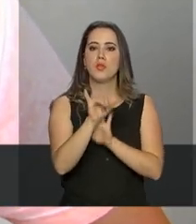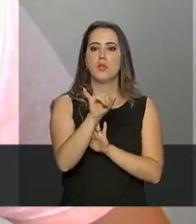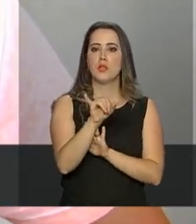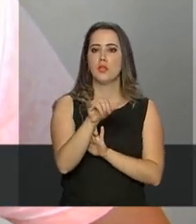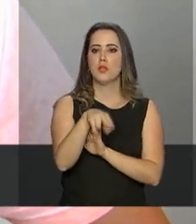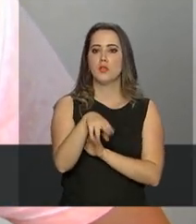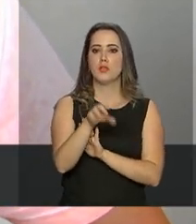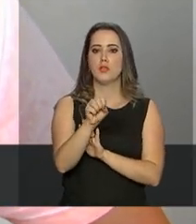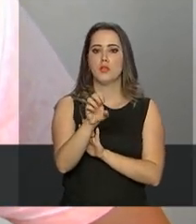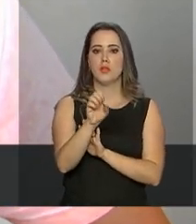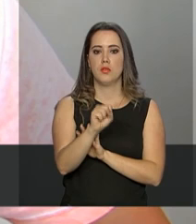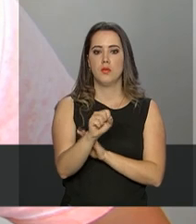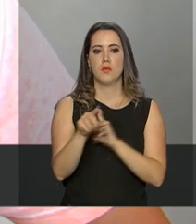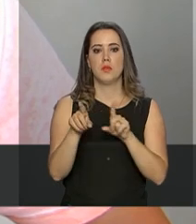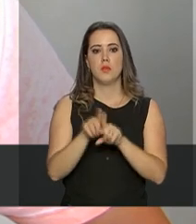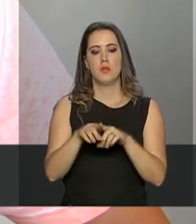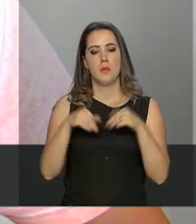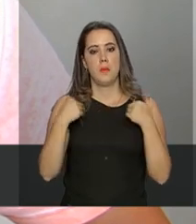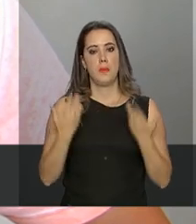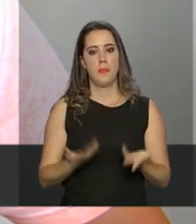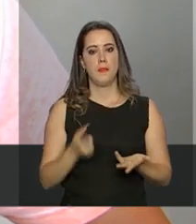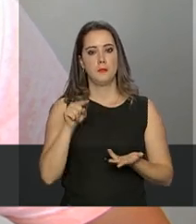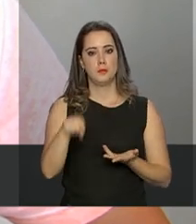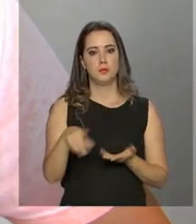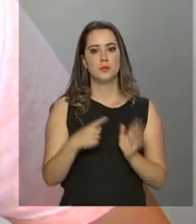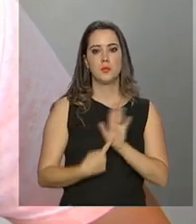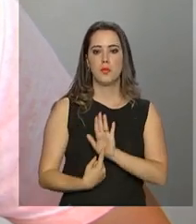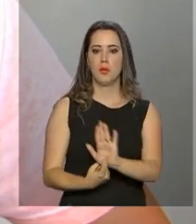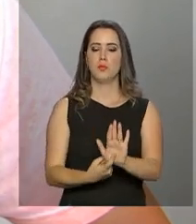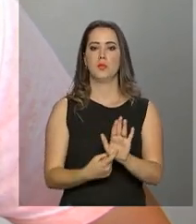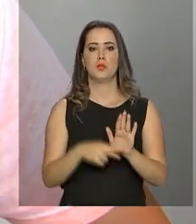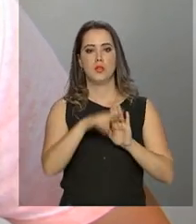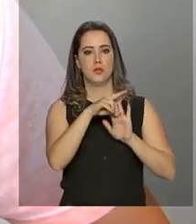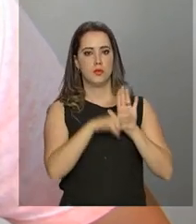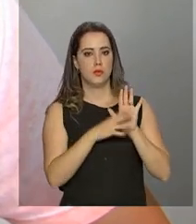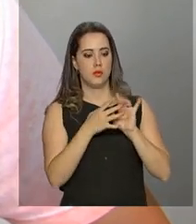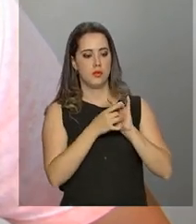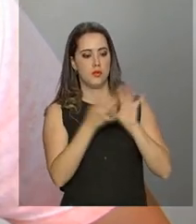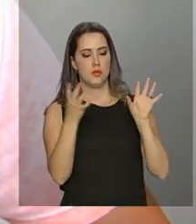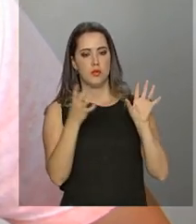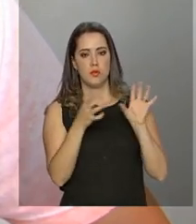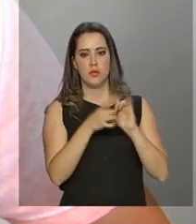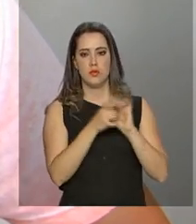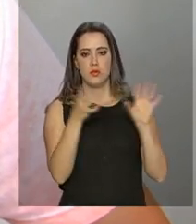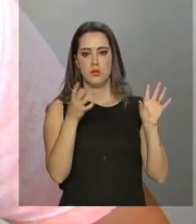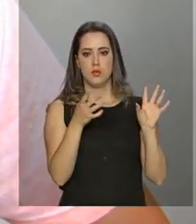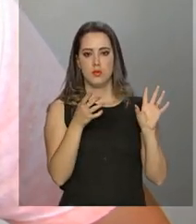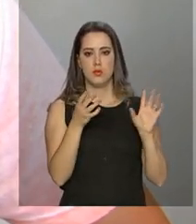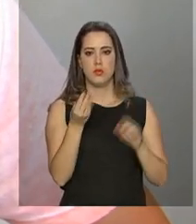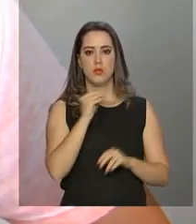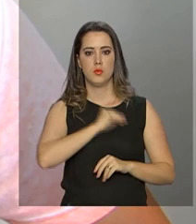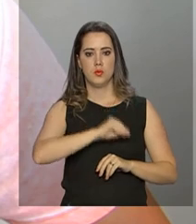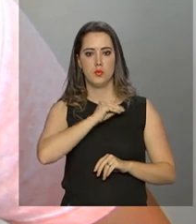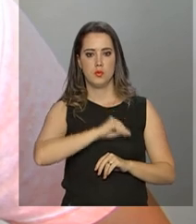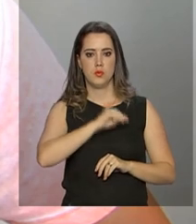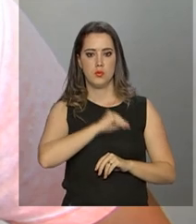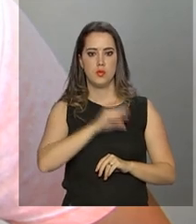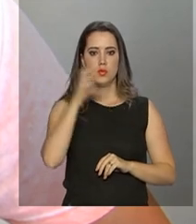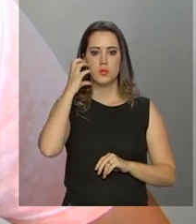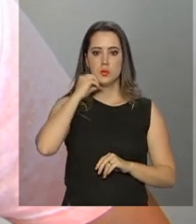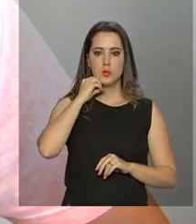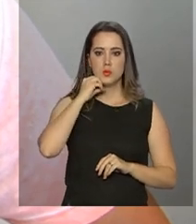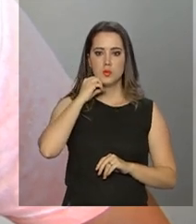da previdência social ea com estava lá que a licença a salário-maternidade para o adotante